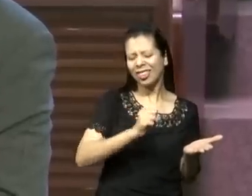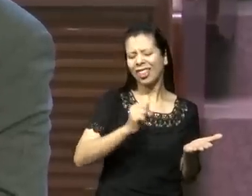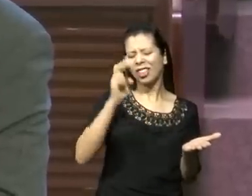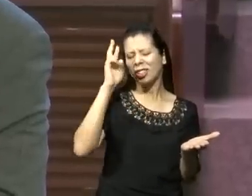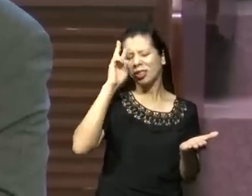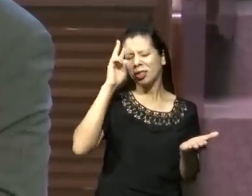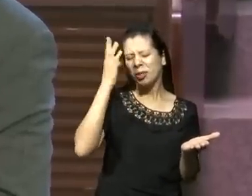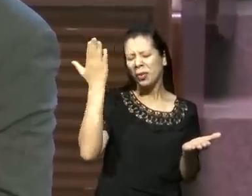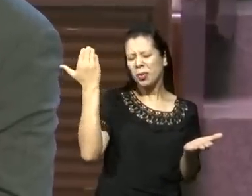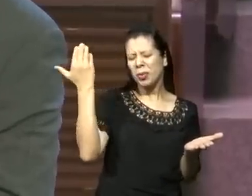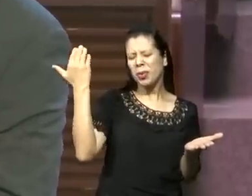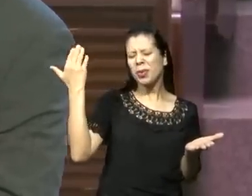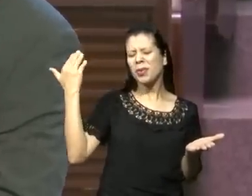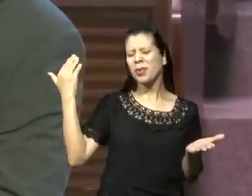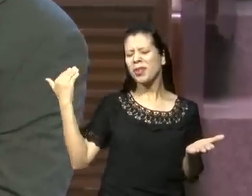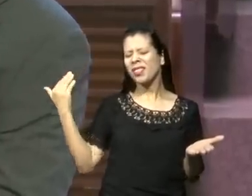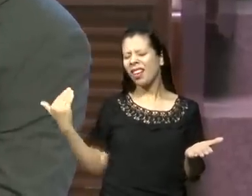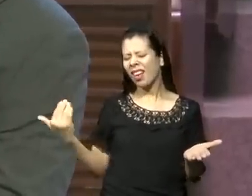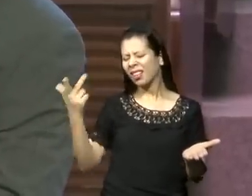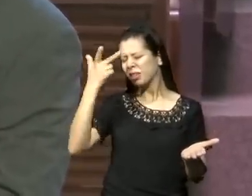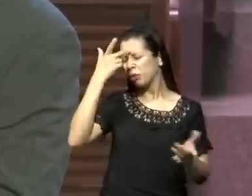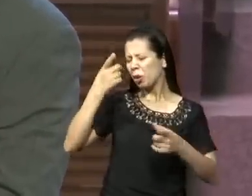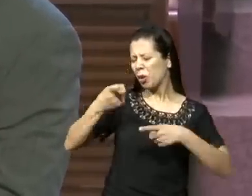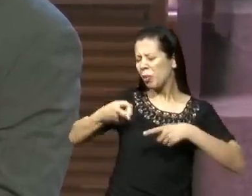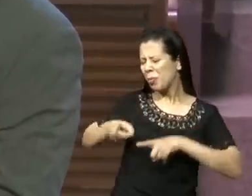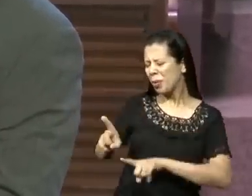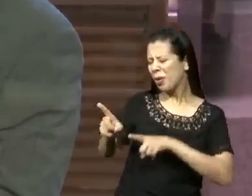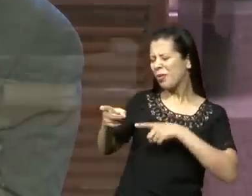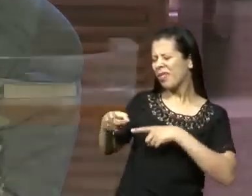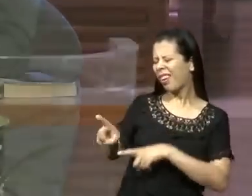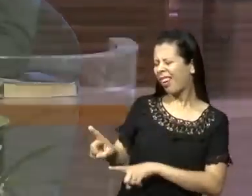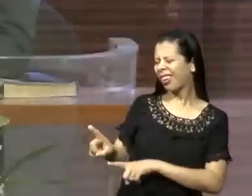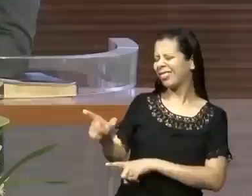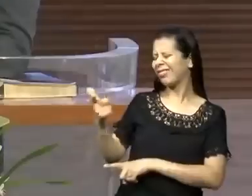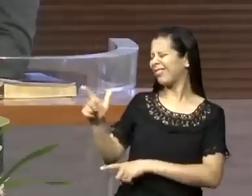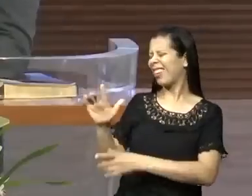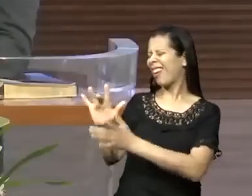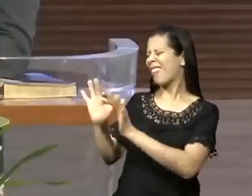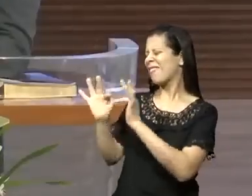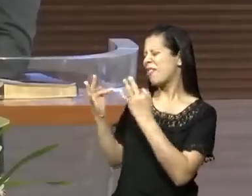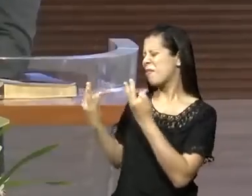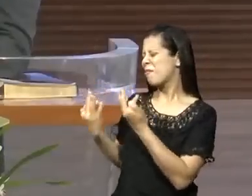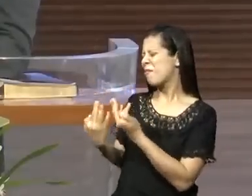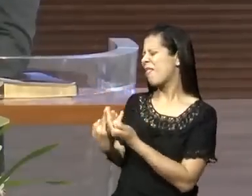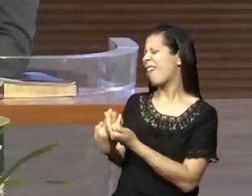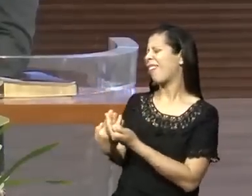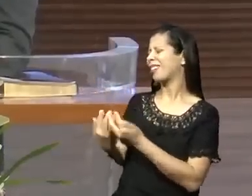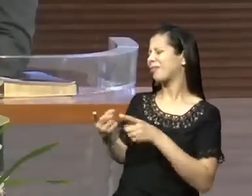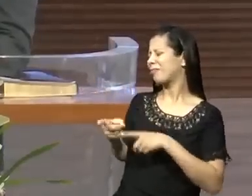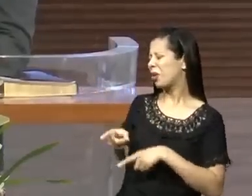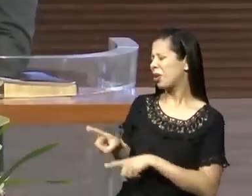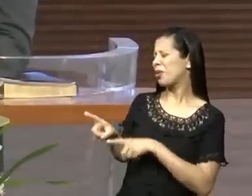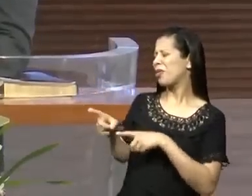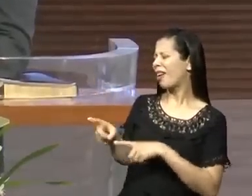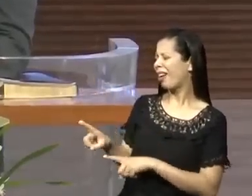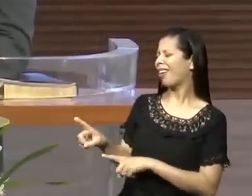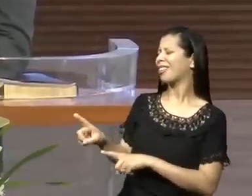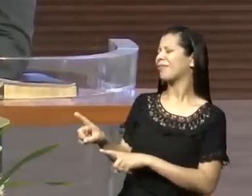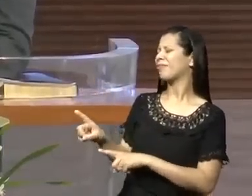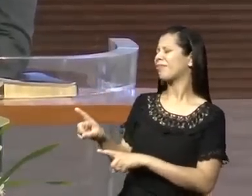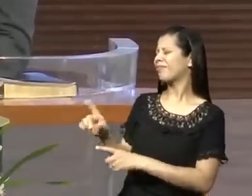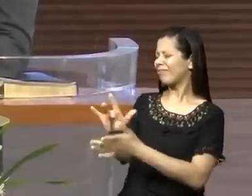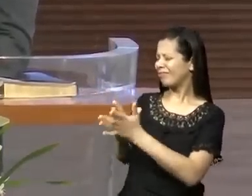processo pelo diabo o senhor não se calou e defendeu sua autoridade a sua missão e a sua